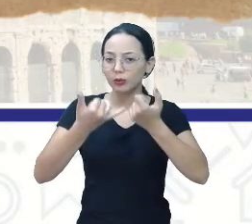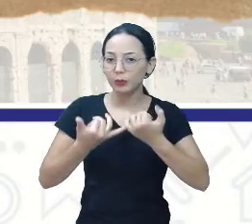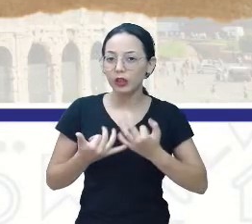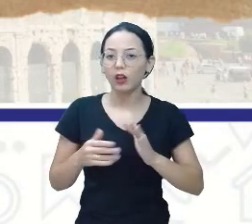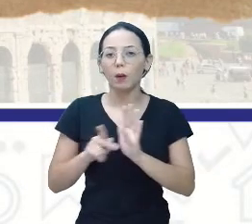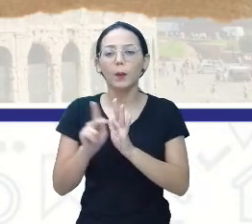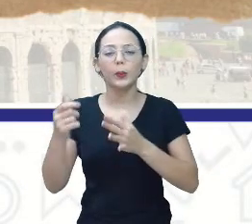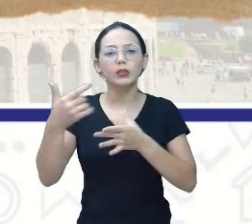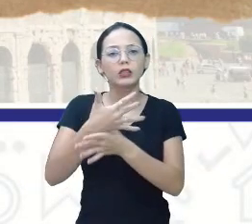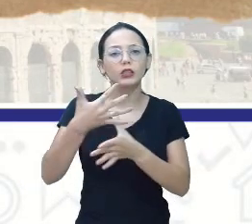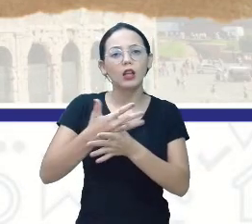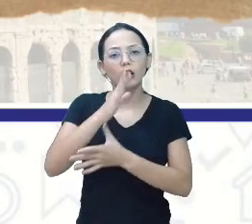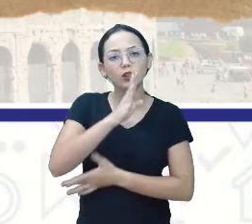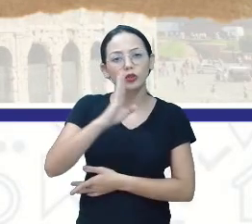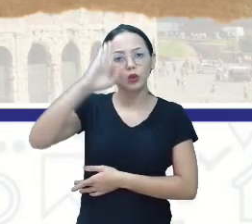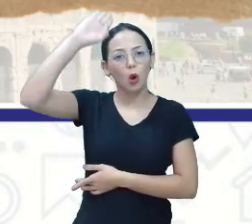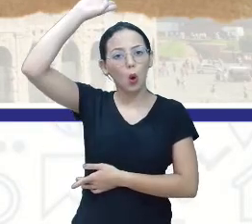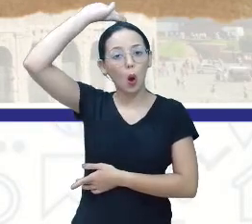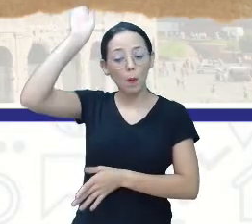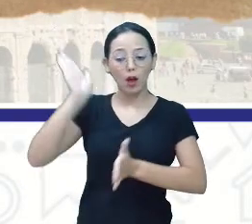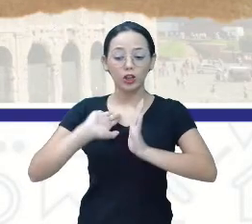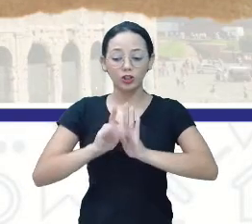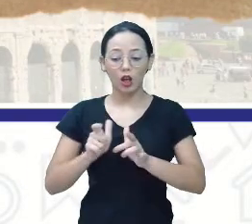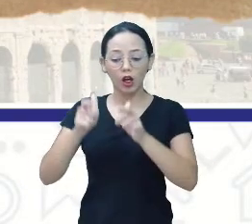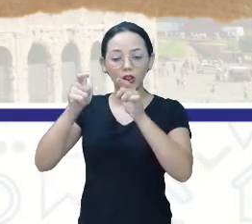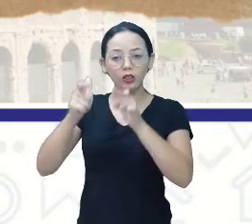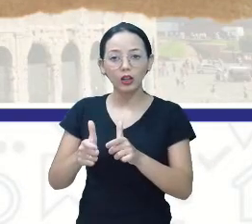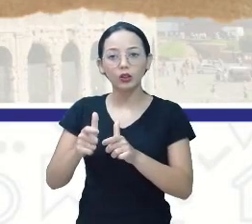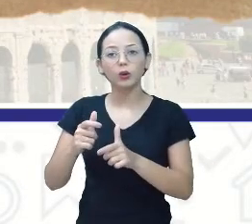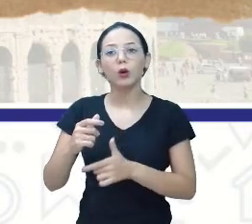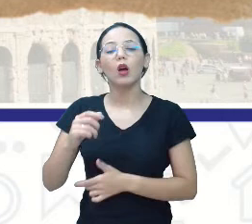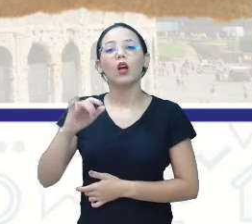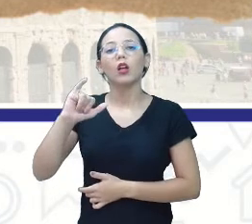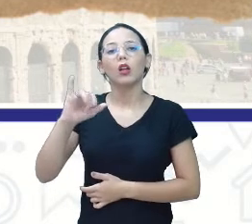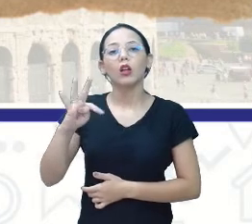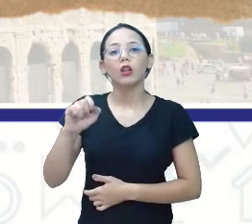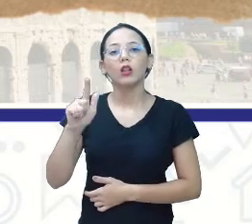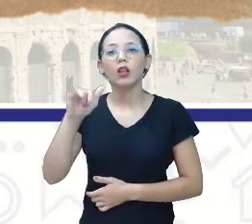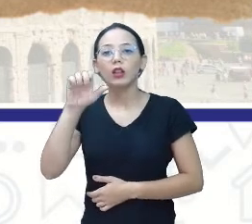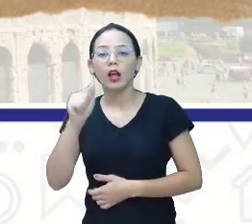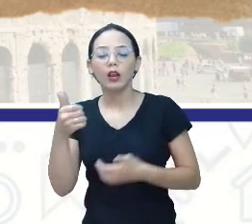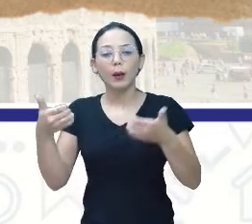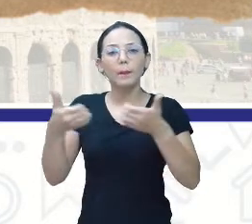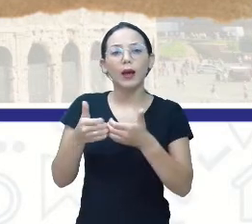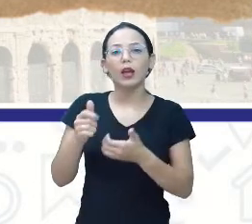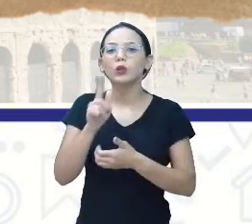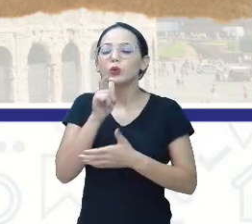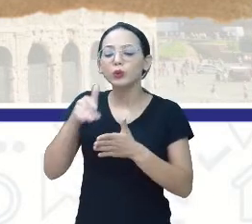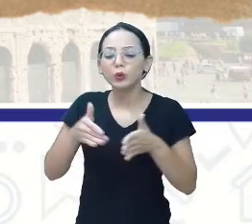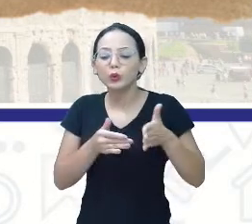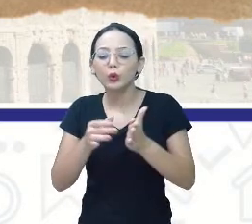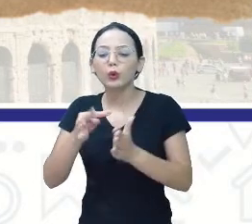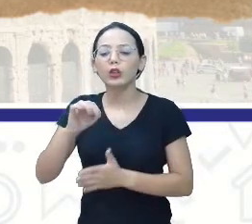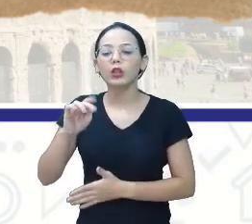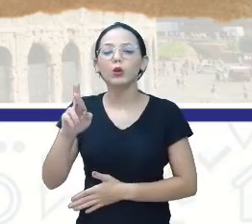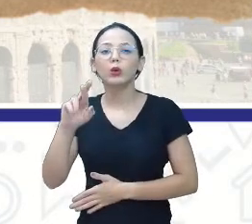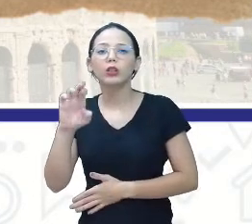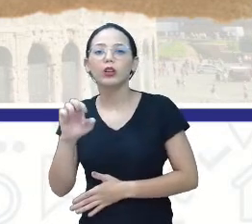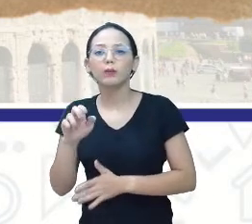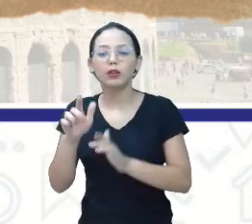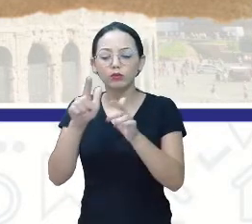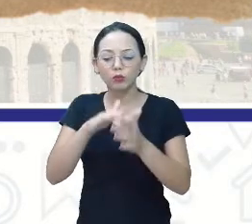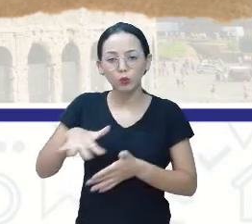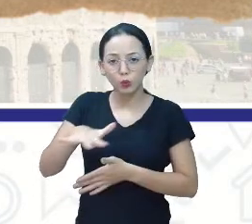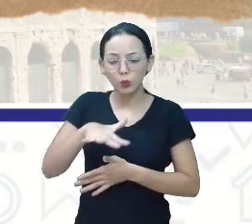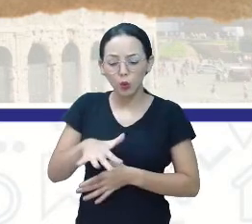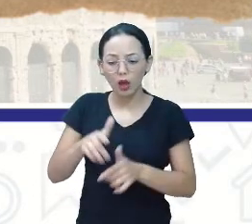a cidade de Roma ela estava localizada na Península Itálica, às margens do rio Tibre, em um território que,